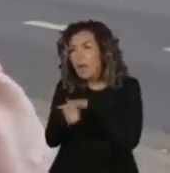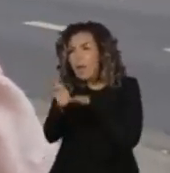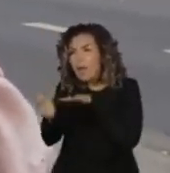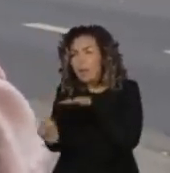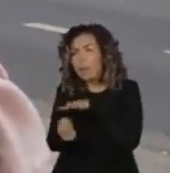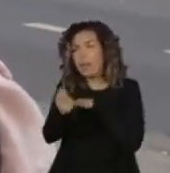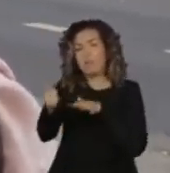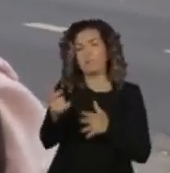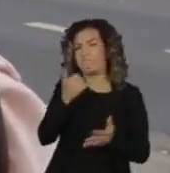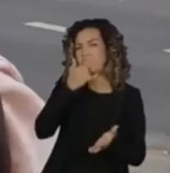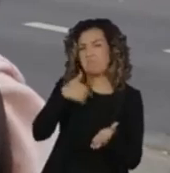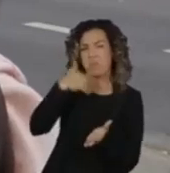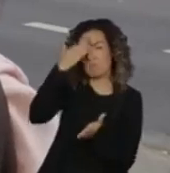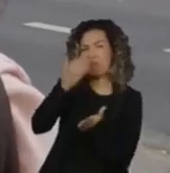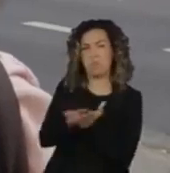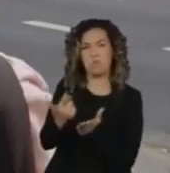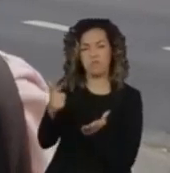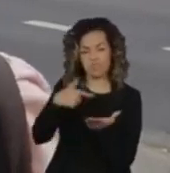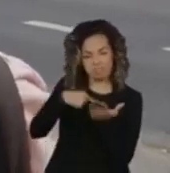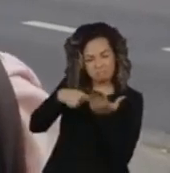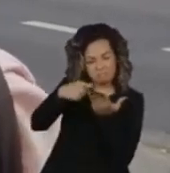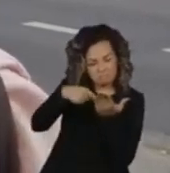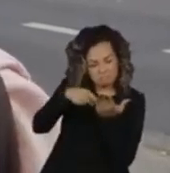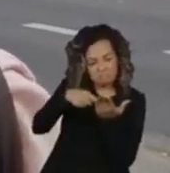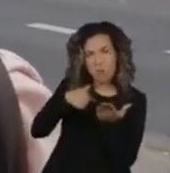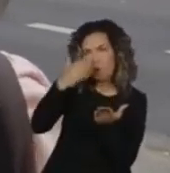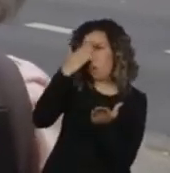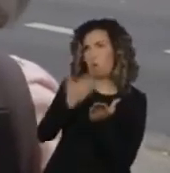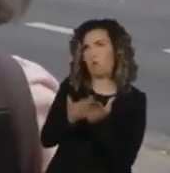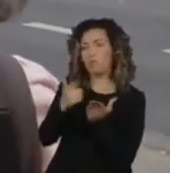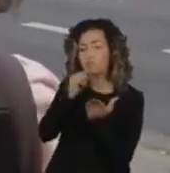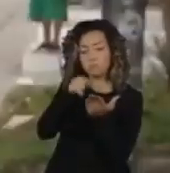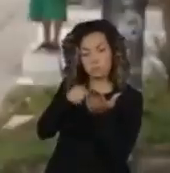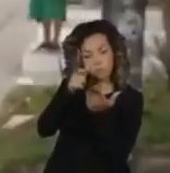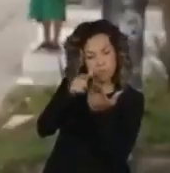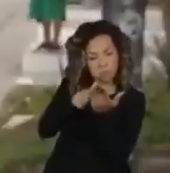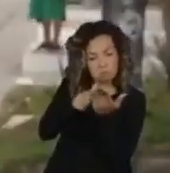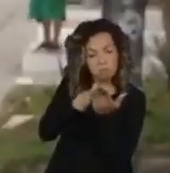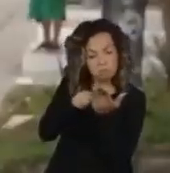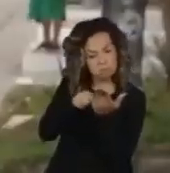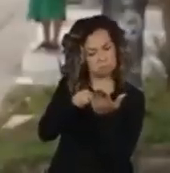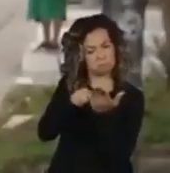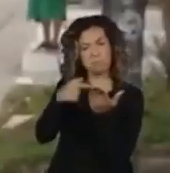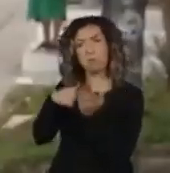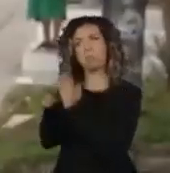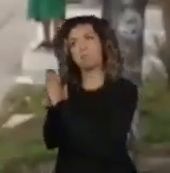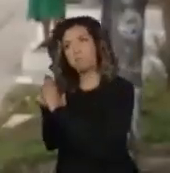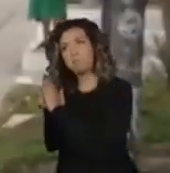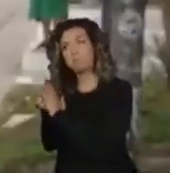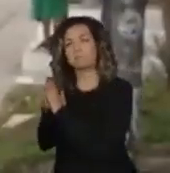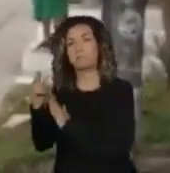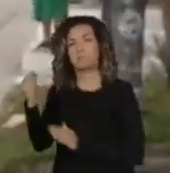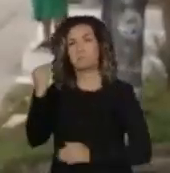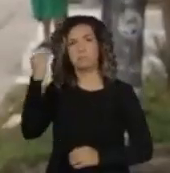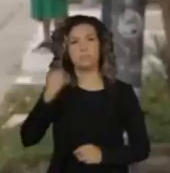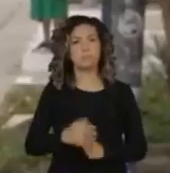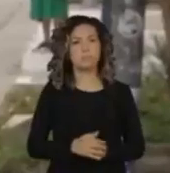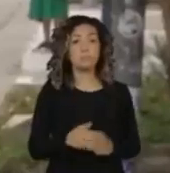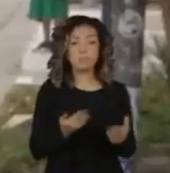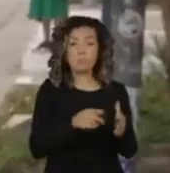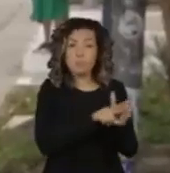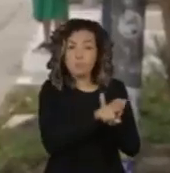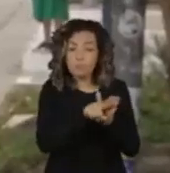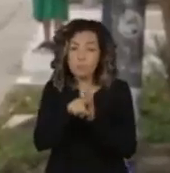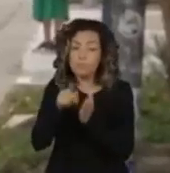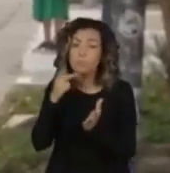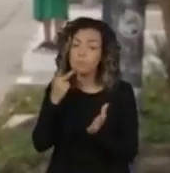não confio muito assim, logo de cara. Se eu vejo alguma coisa interessante, eu vou pesquisar. A pesquisa mostra que não é possível ignorar